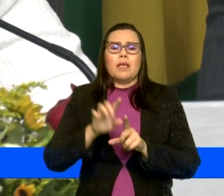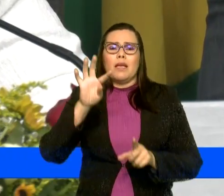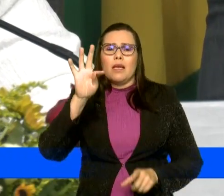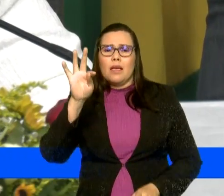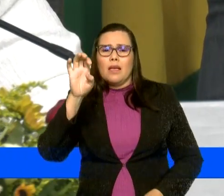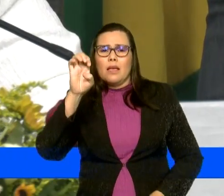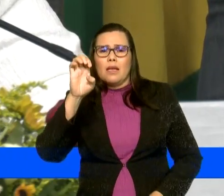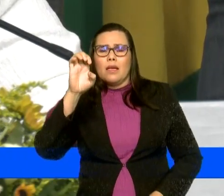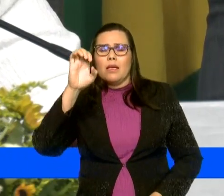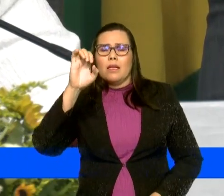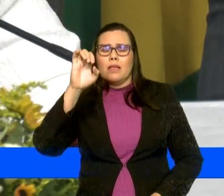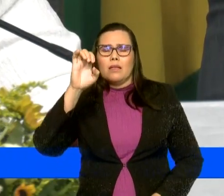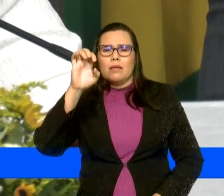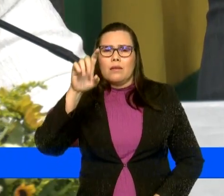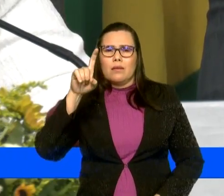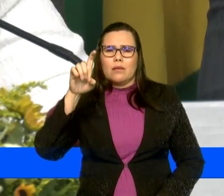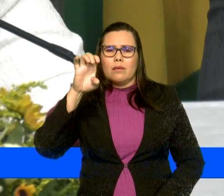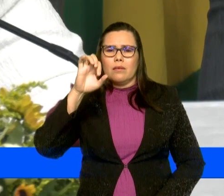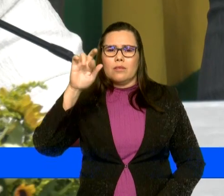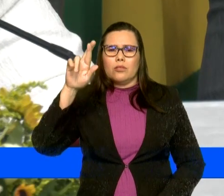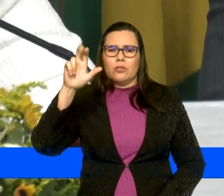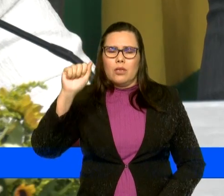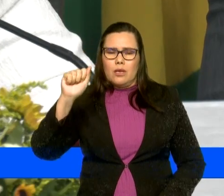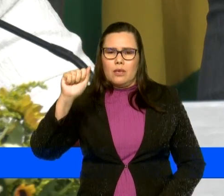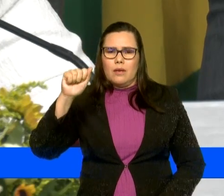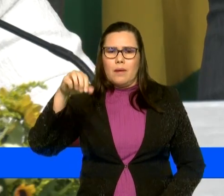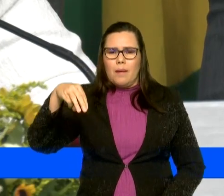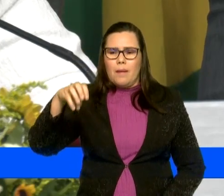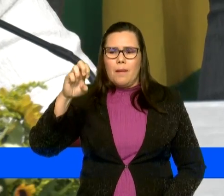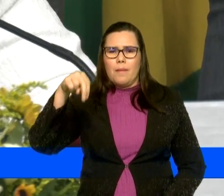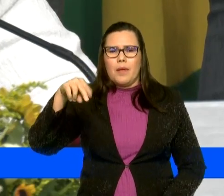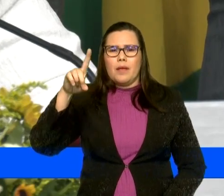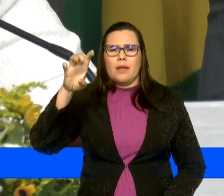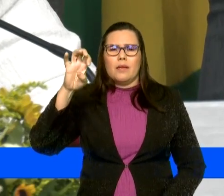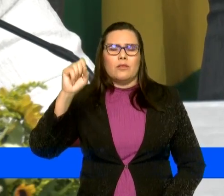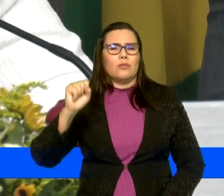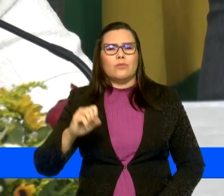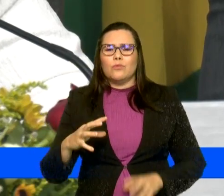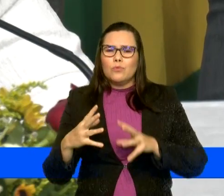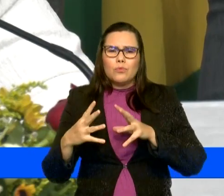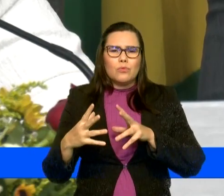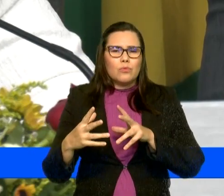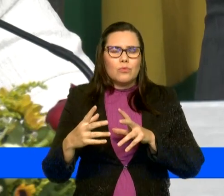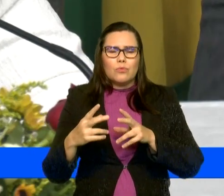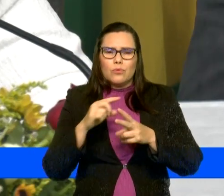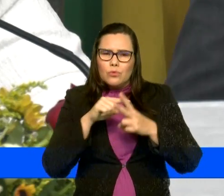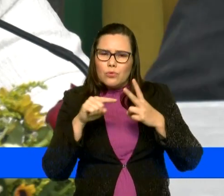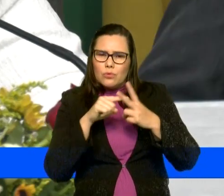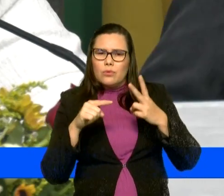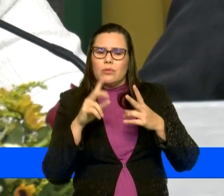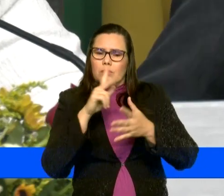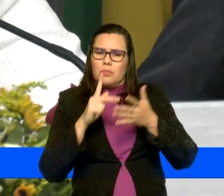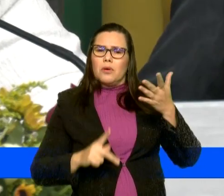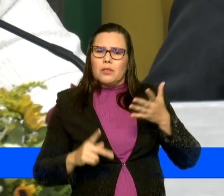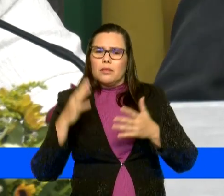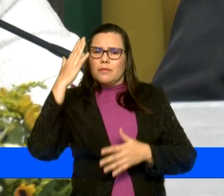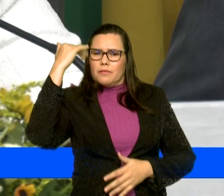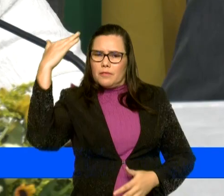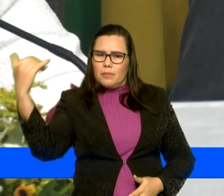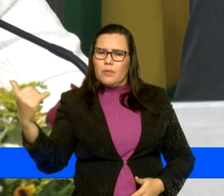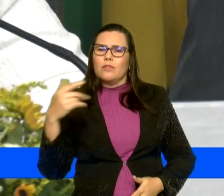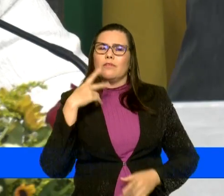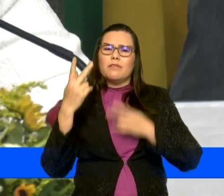nossa bandeira. Que orgulho, Caxias! Em nossa missão de levar a casa do povo